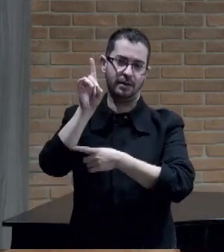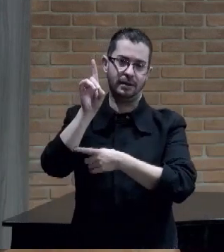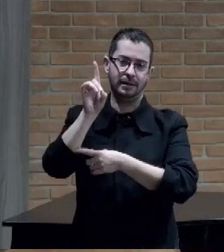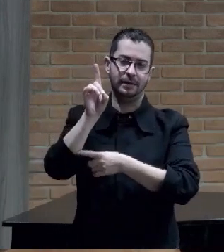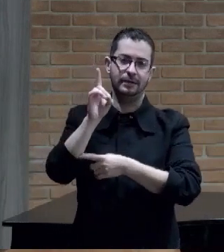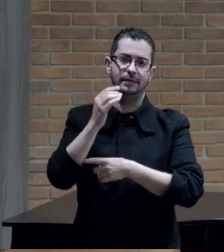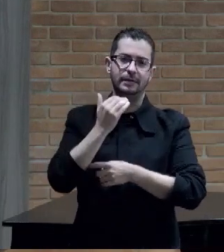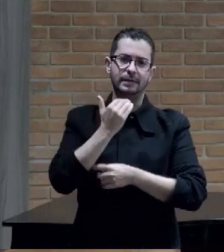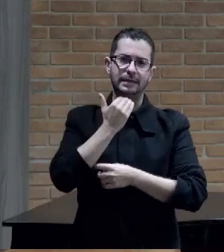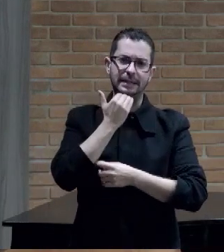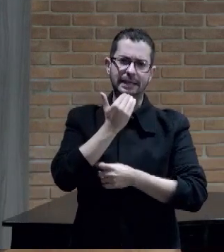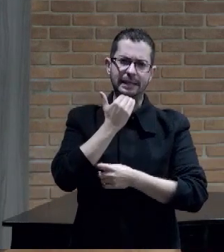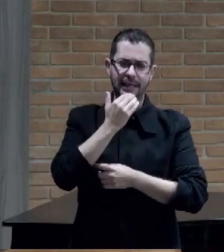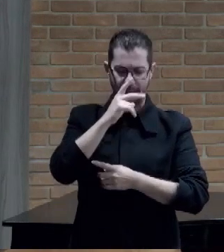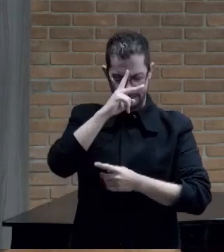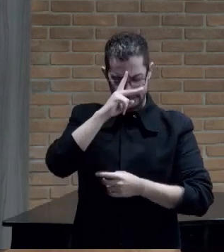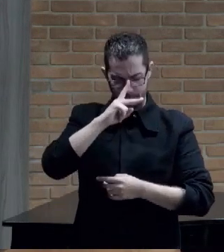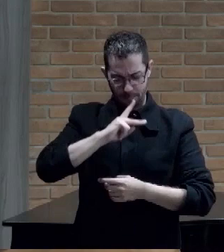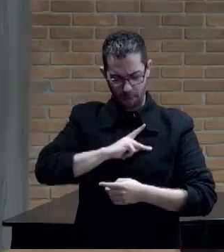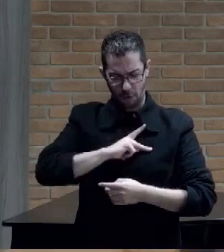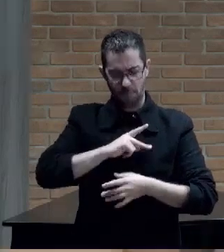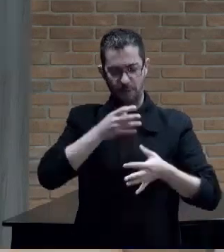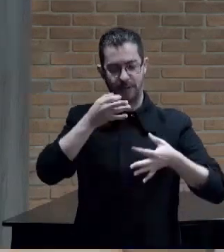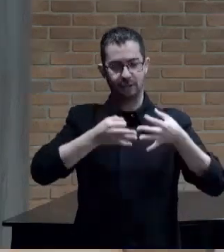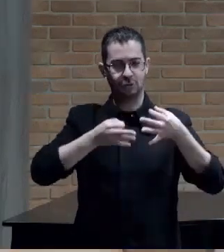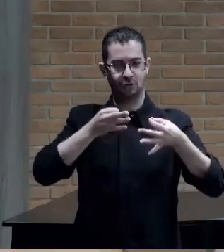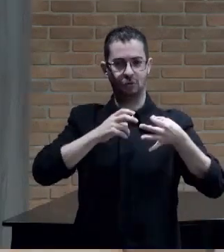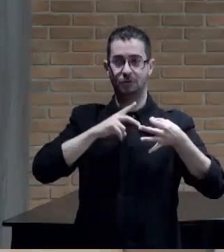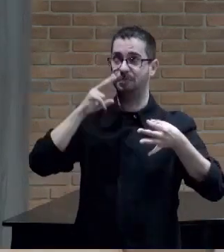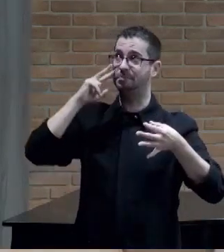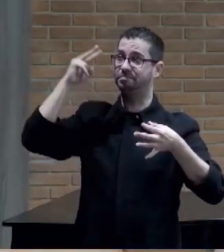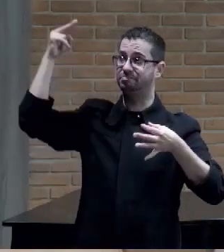si mesmo é justo aos olhos de Deus.